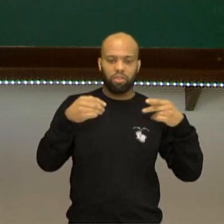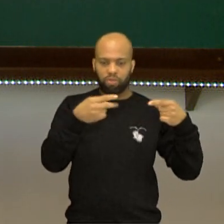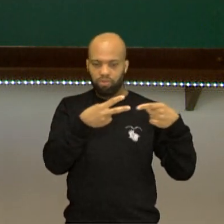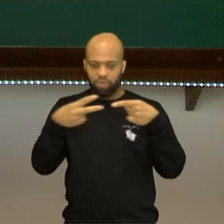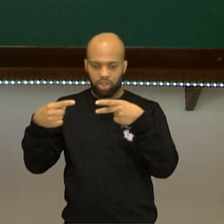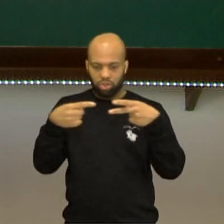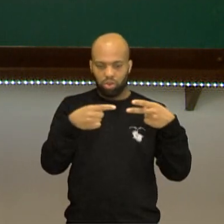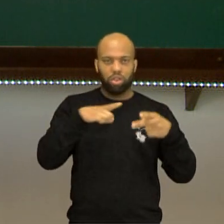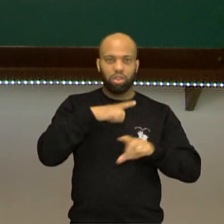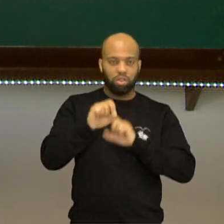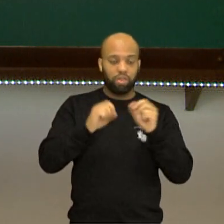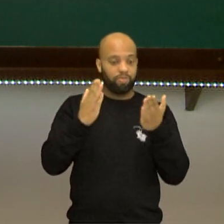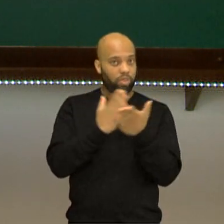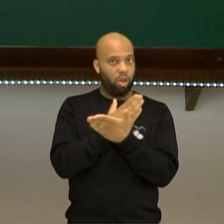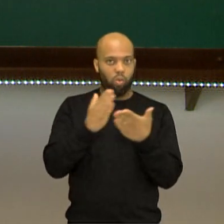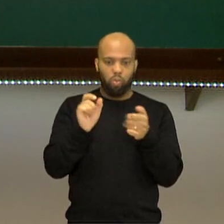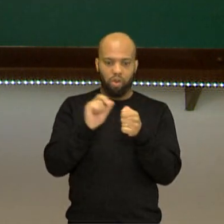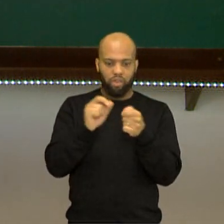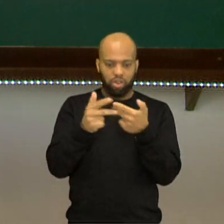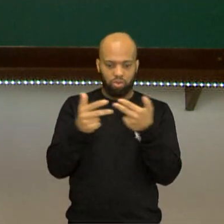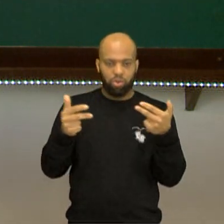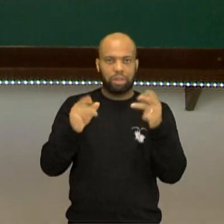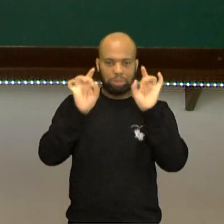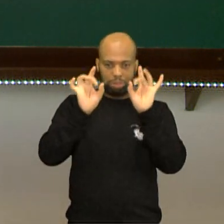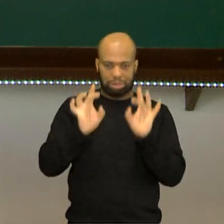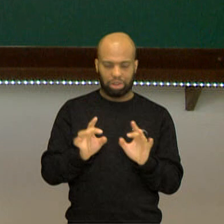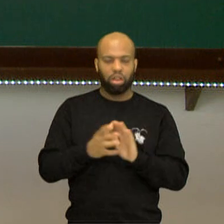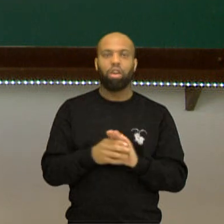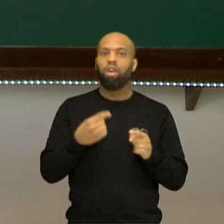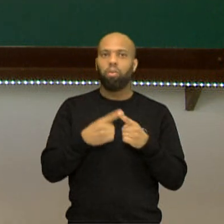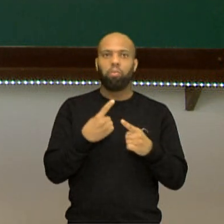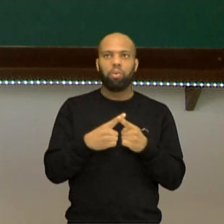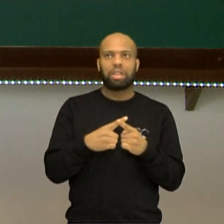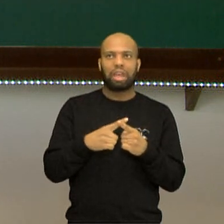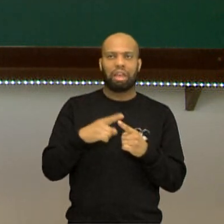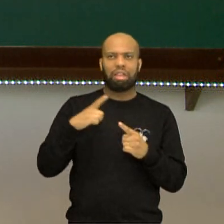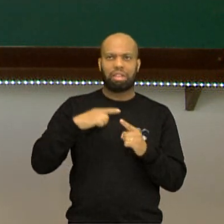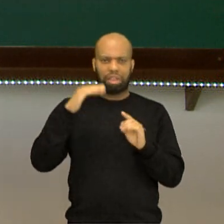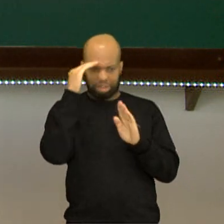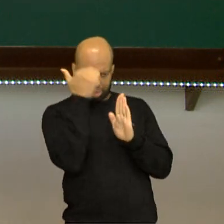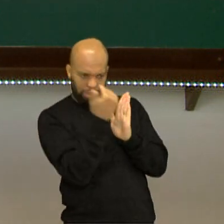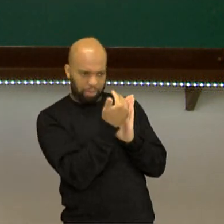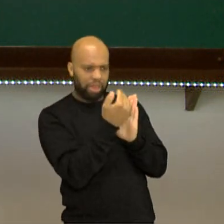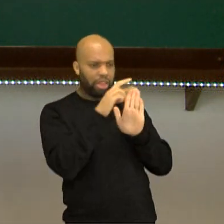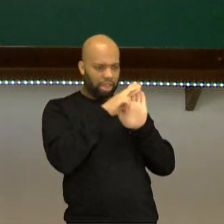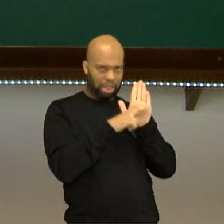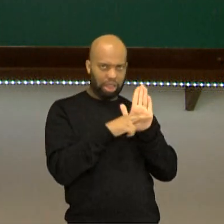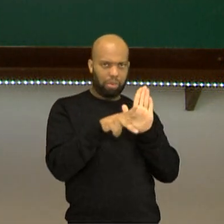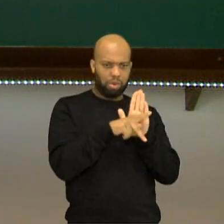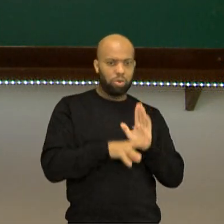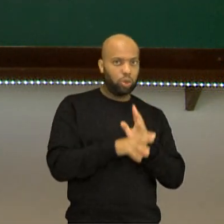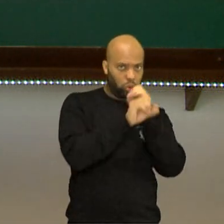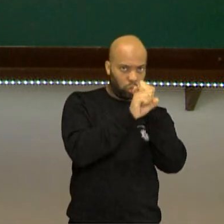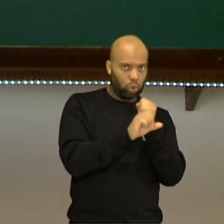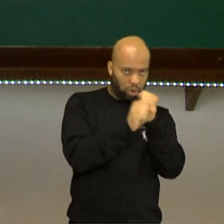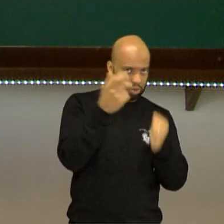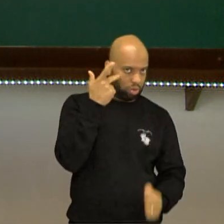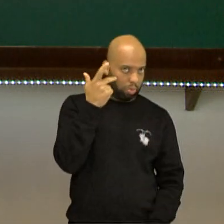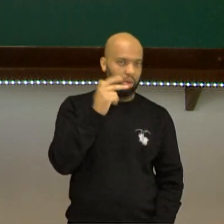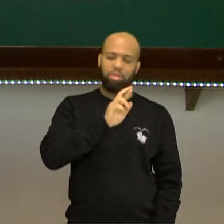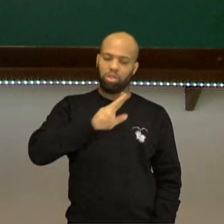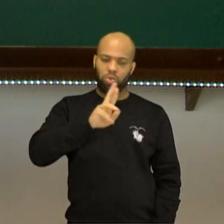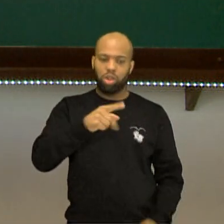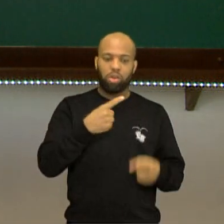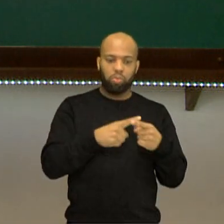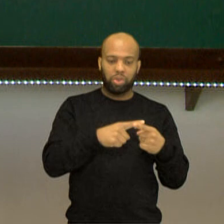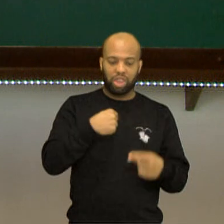exigem operações especiais. Eles não respeitam as mesmas regras lá do sistema algébrico comum. Ou seja, quando eu vou fazer